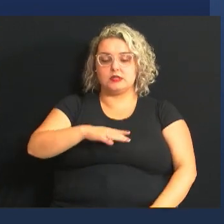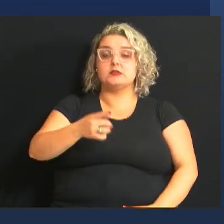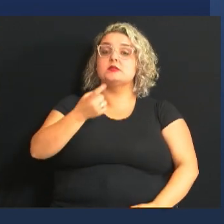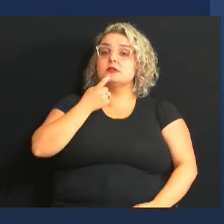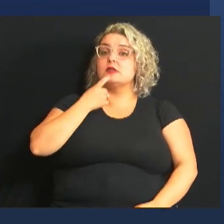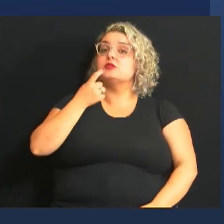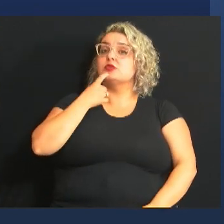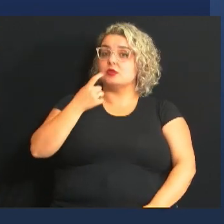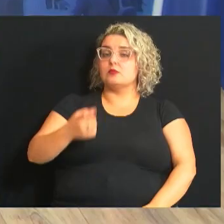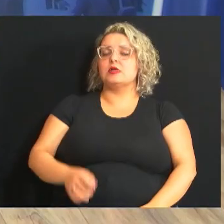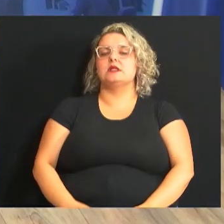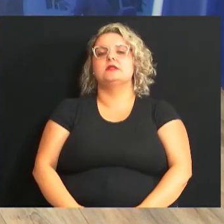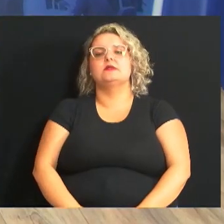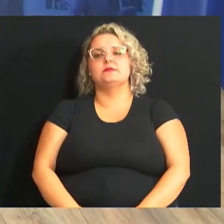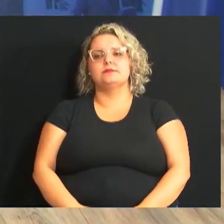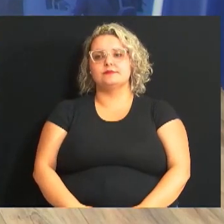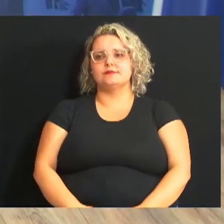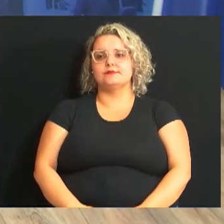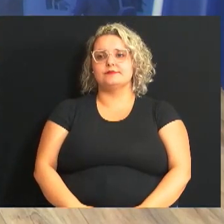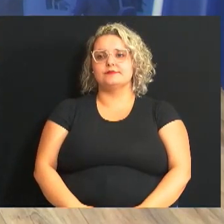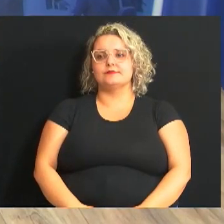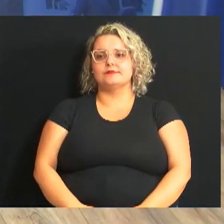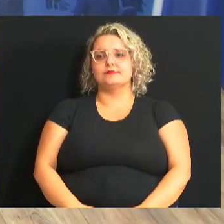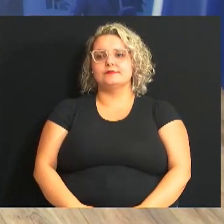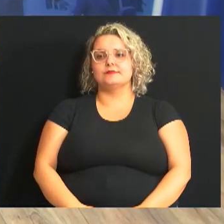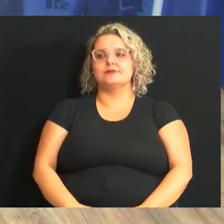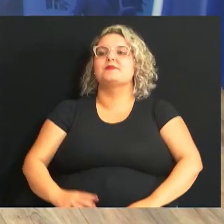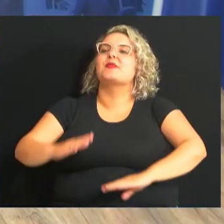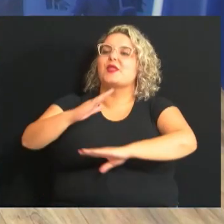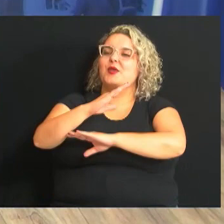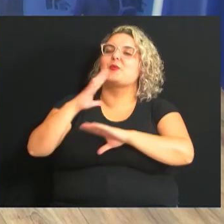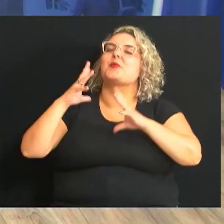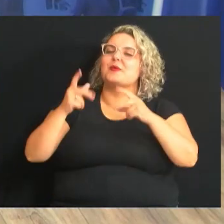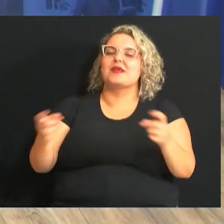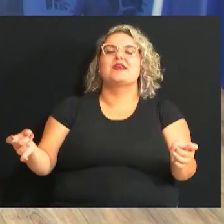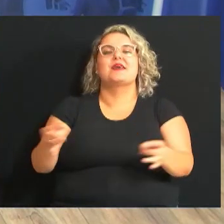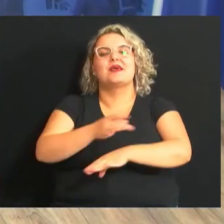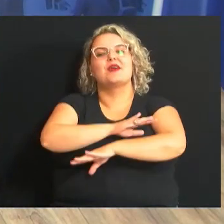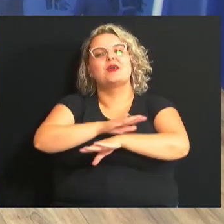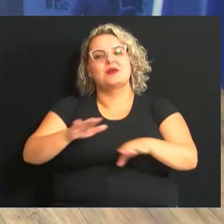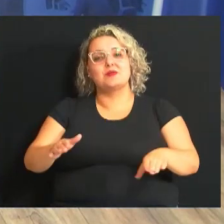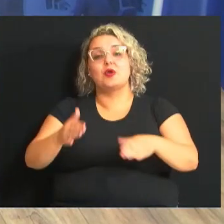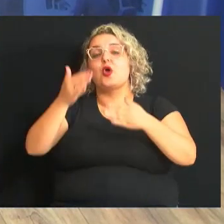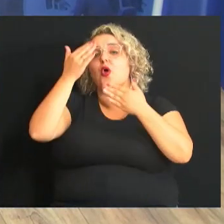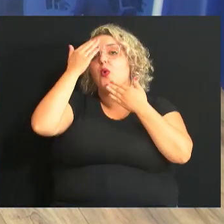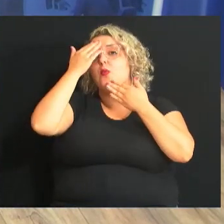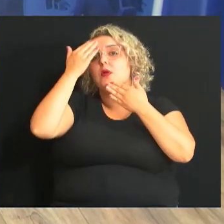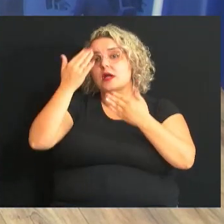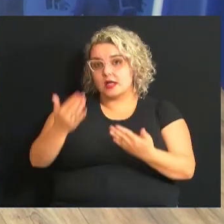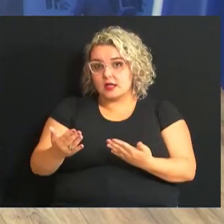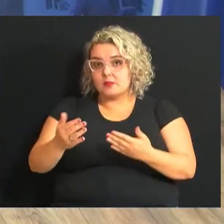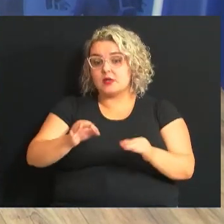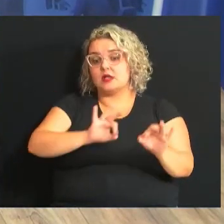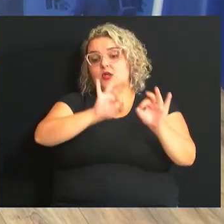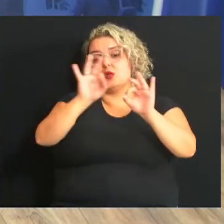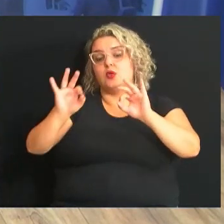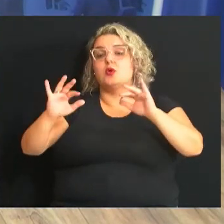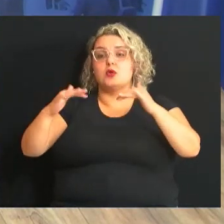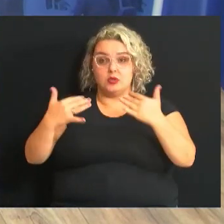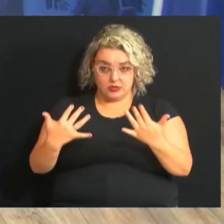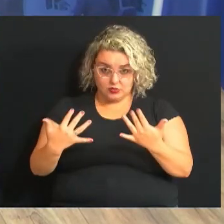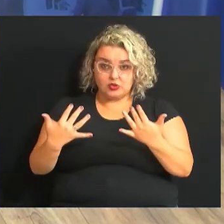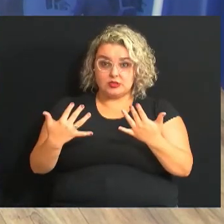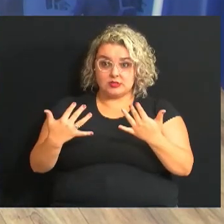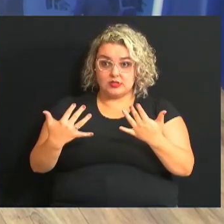de Campinas. Nosso Câmara Total fica por aqui. Muito obrigado pela sua companhia, pela sua